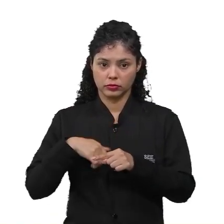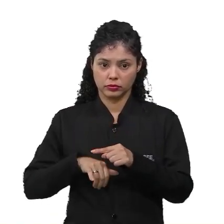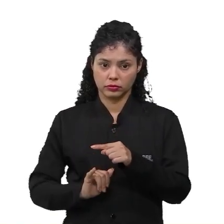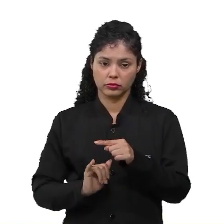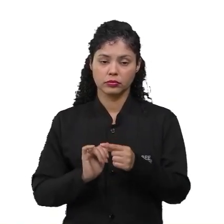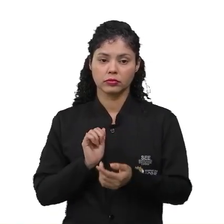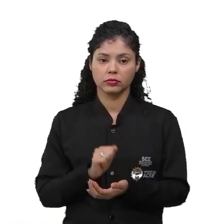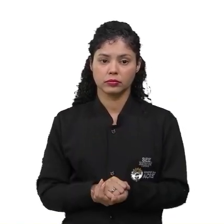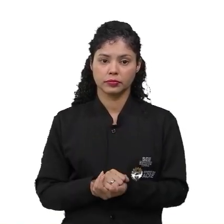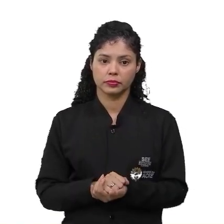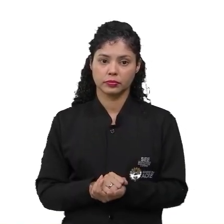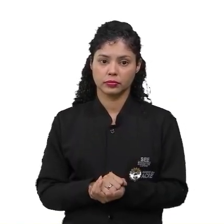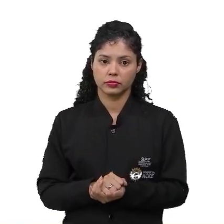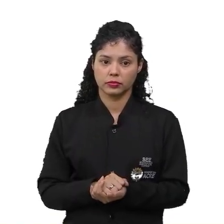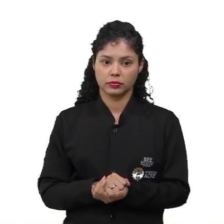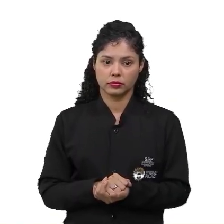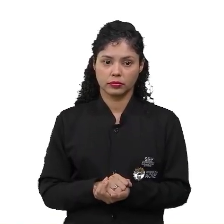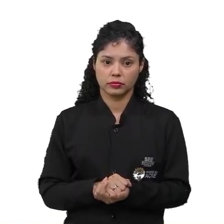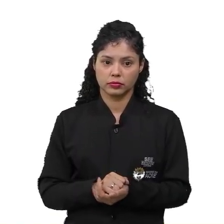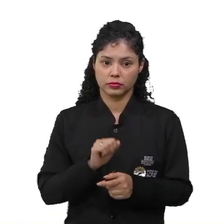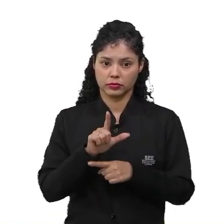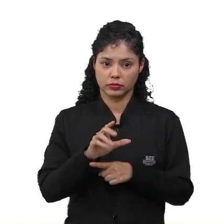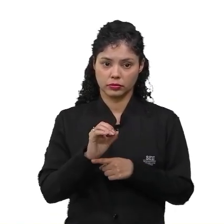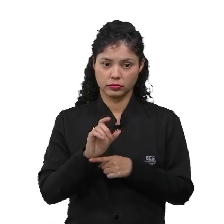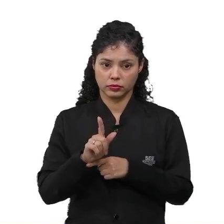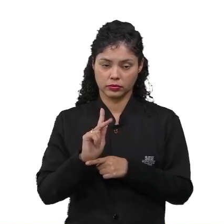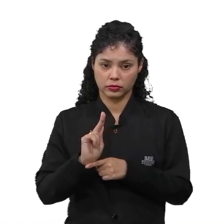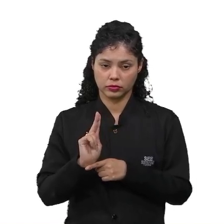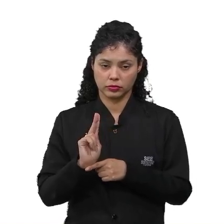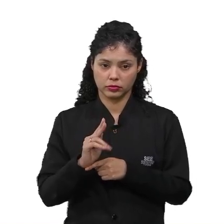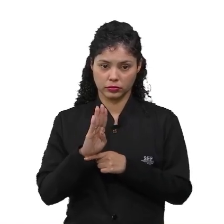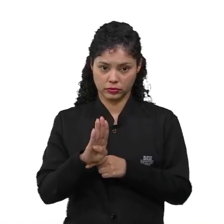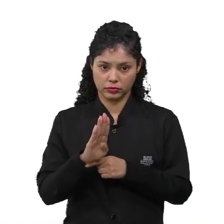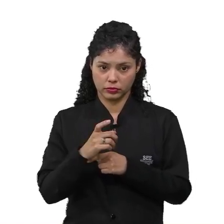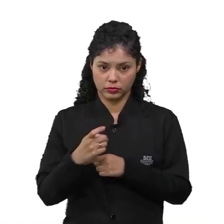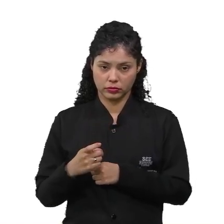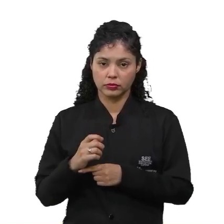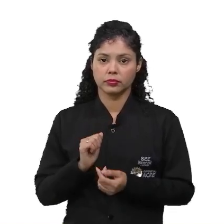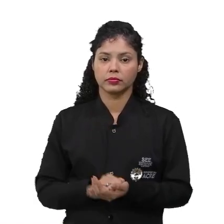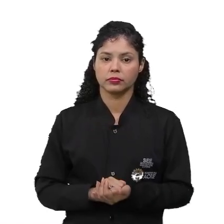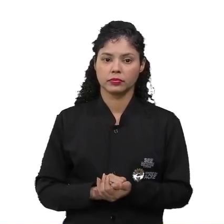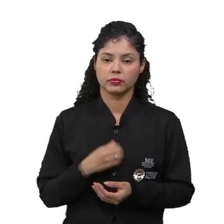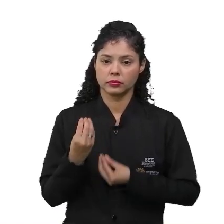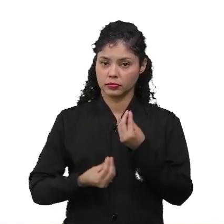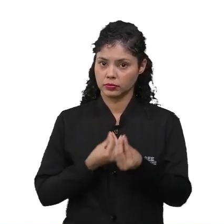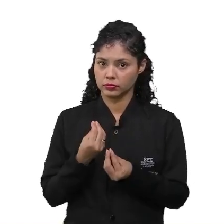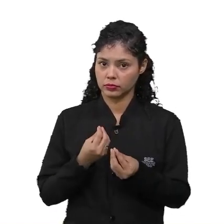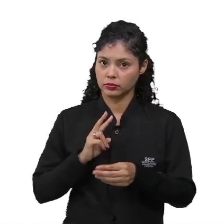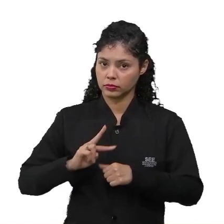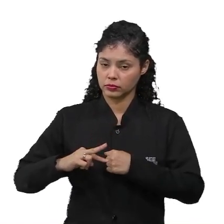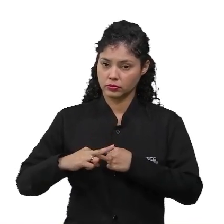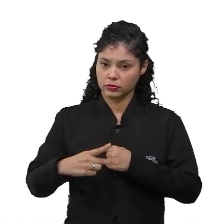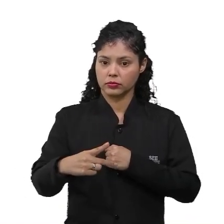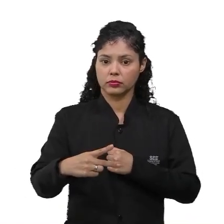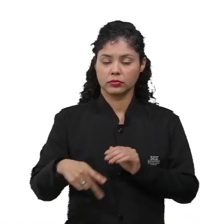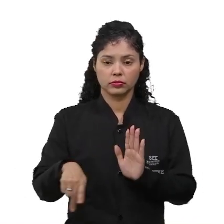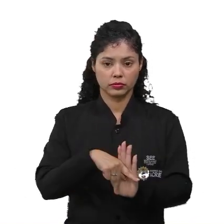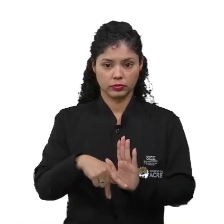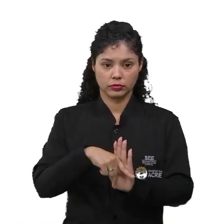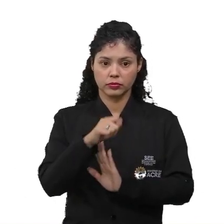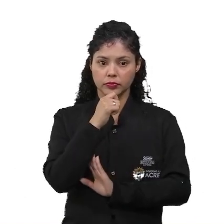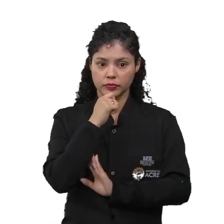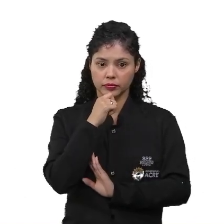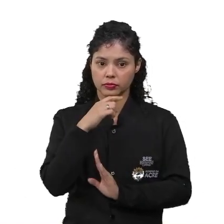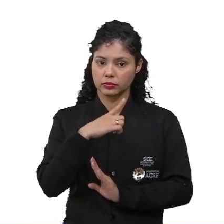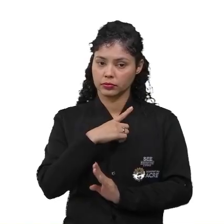o logaritmo de x mais o logaritmo de y. E como consequência dessa propriedade,